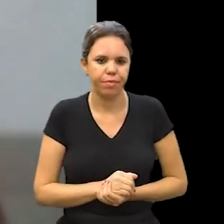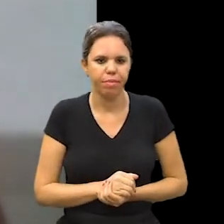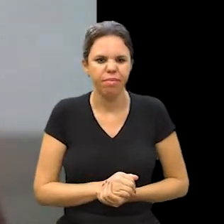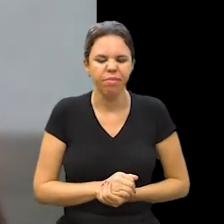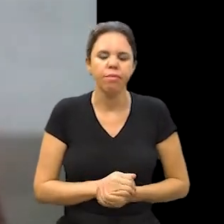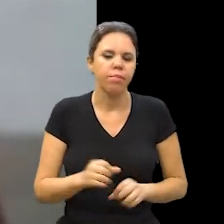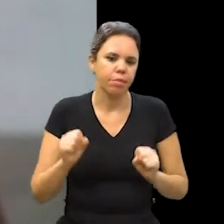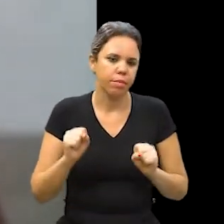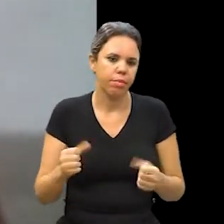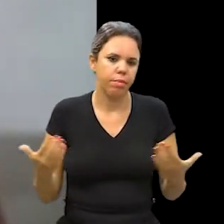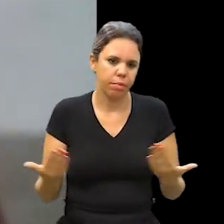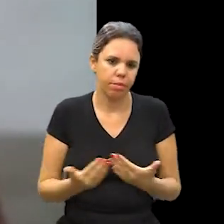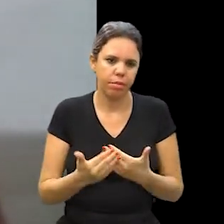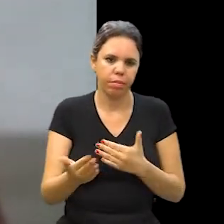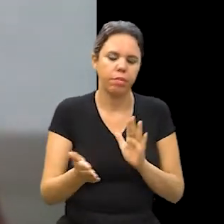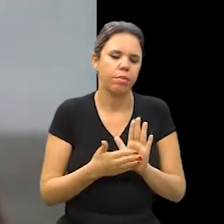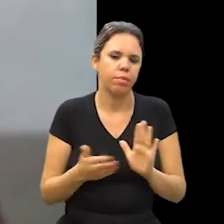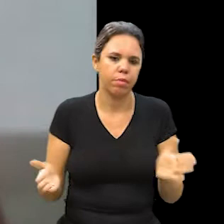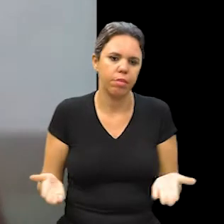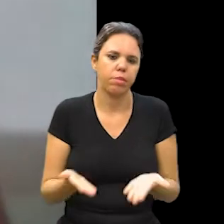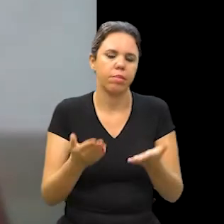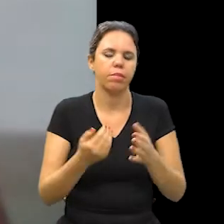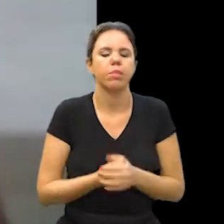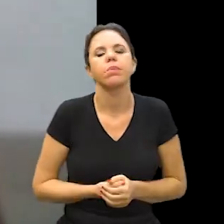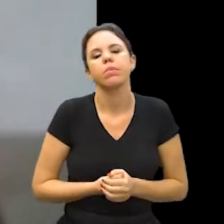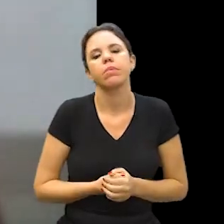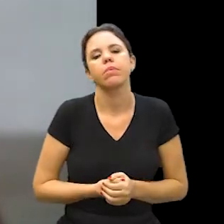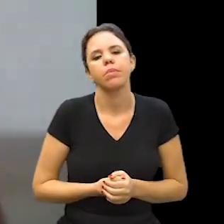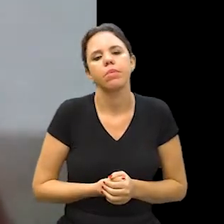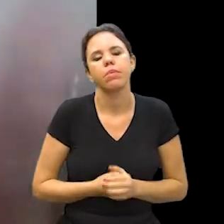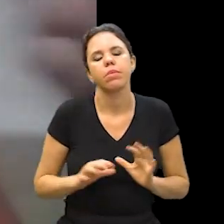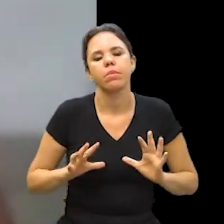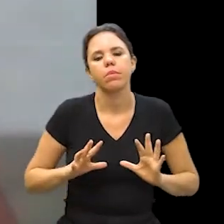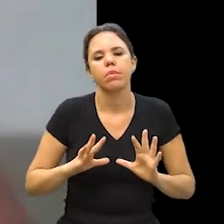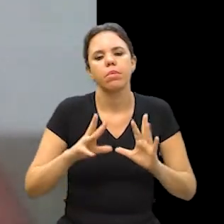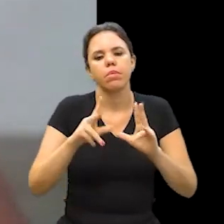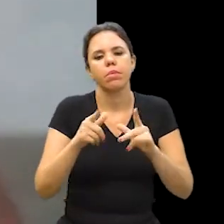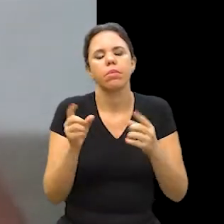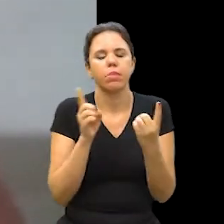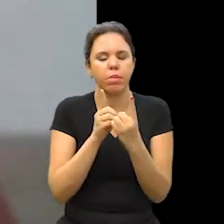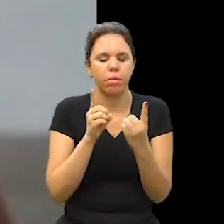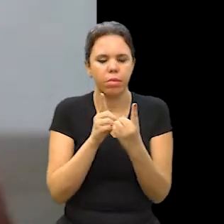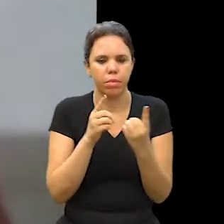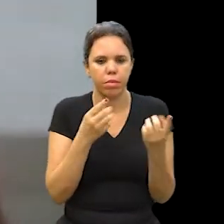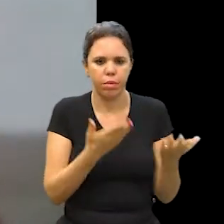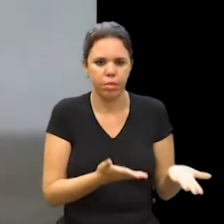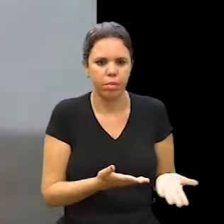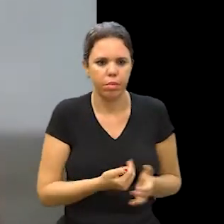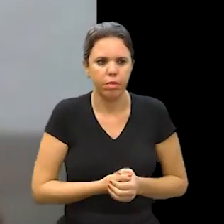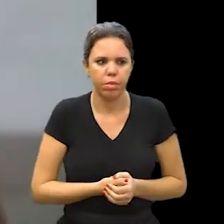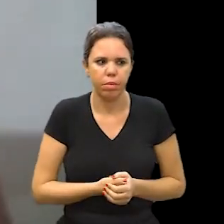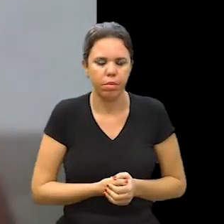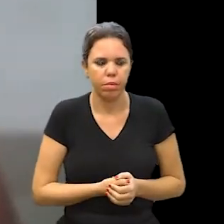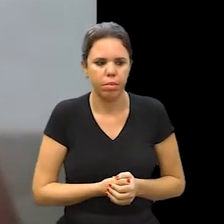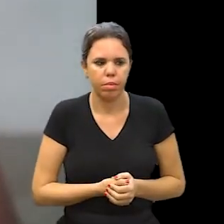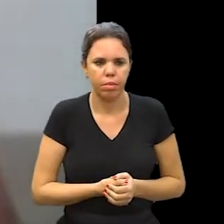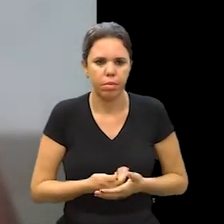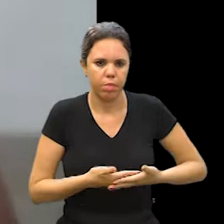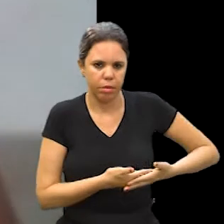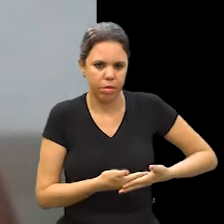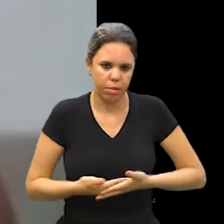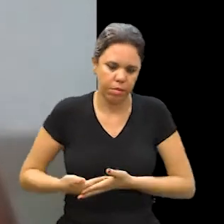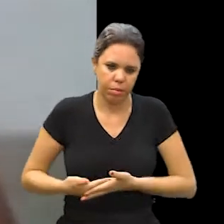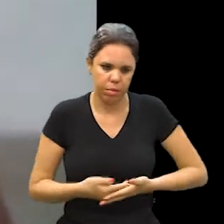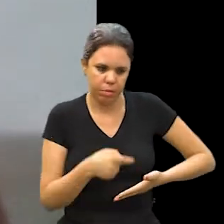e podemos hoje em dia oferecer todos os tipos de atendimento, desde